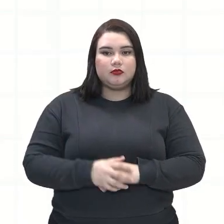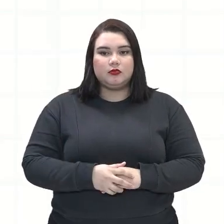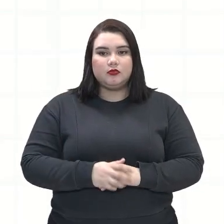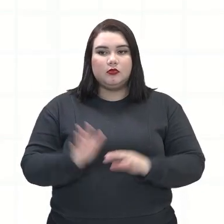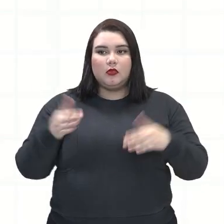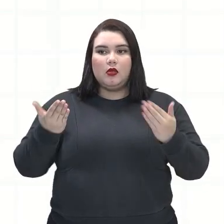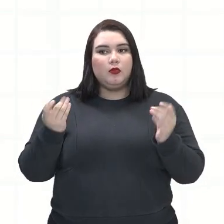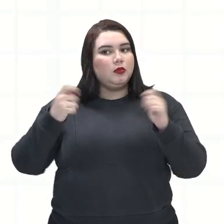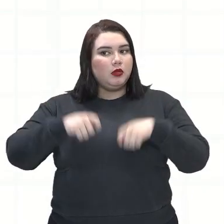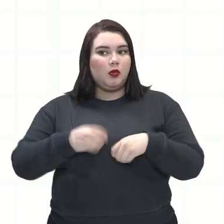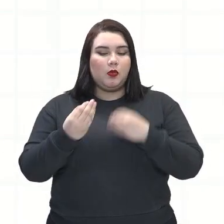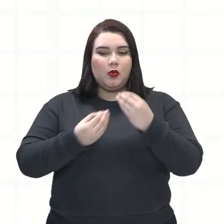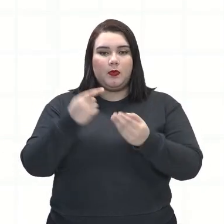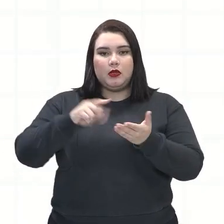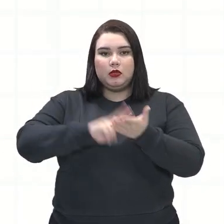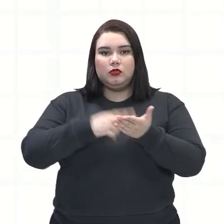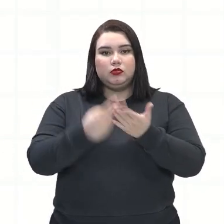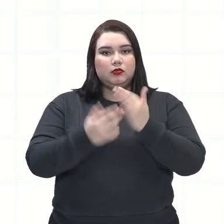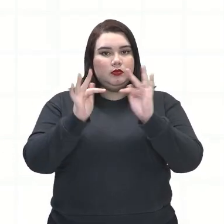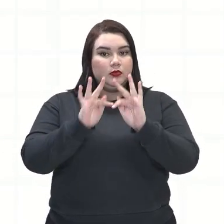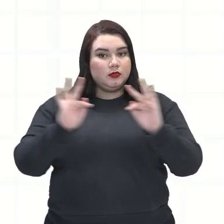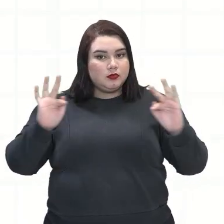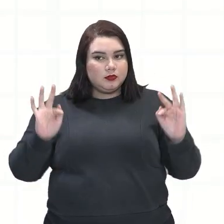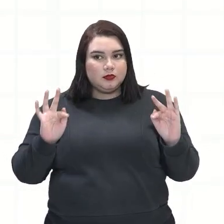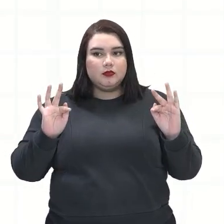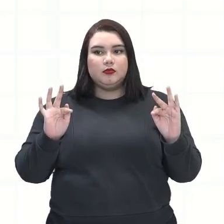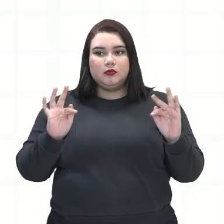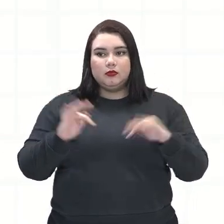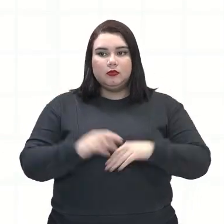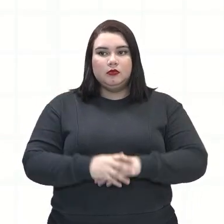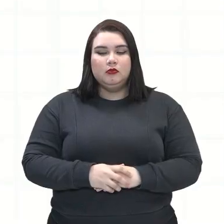como é que fica a nossa tradução da frase. Olha só, acompanhe.